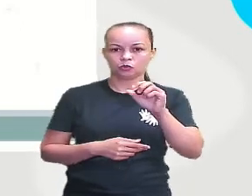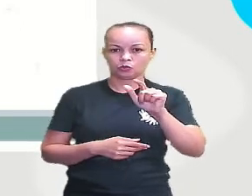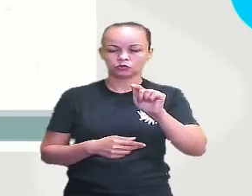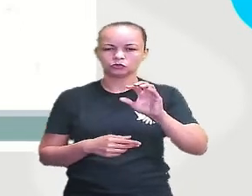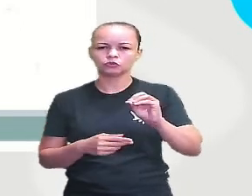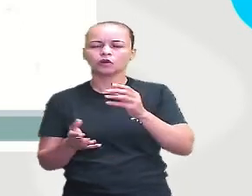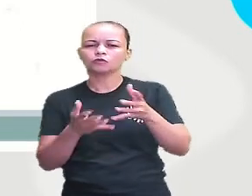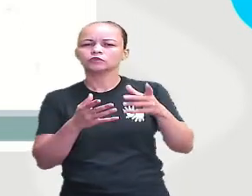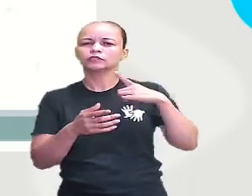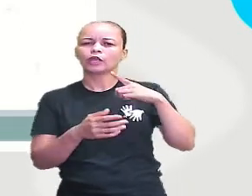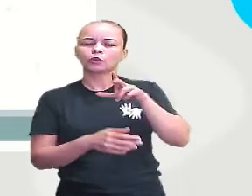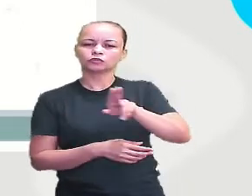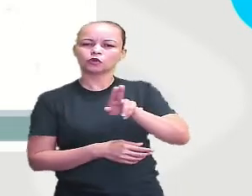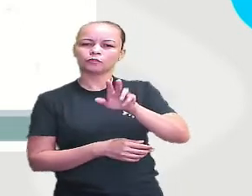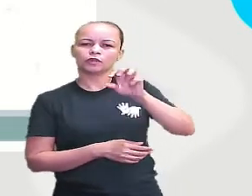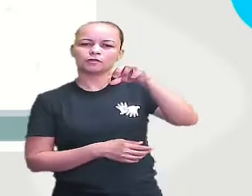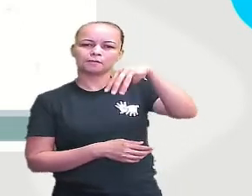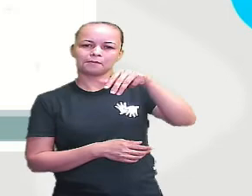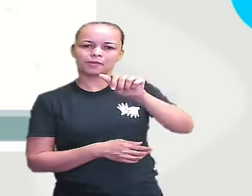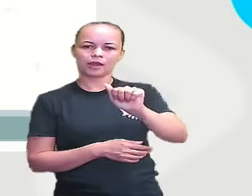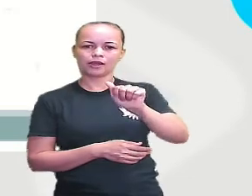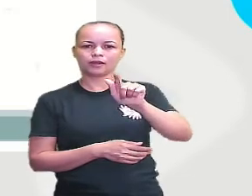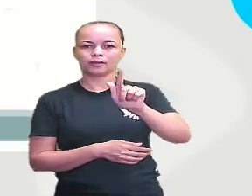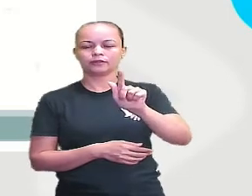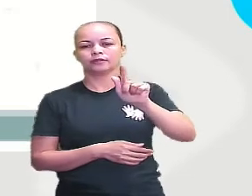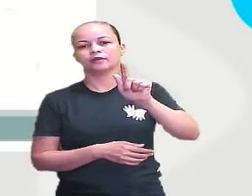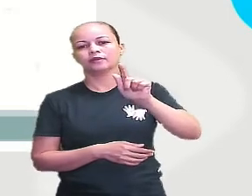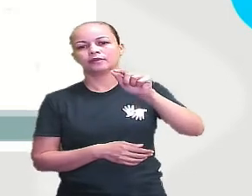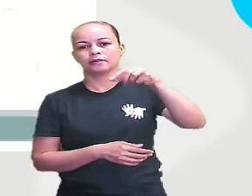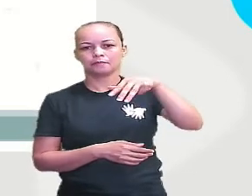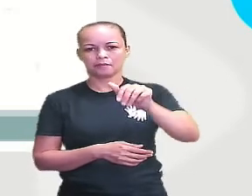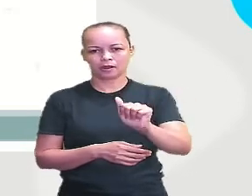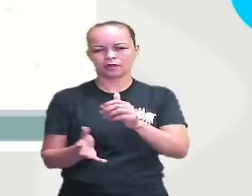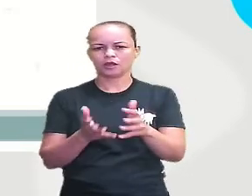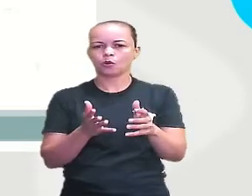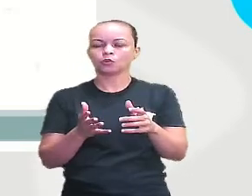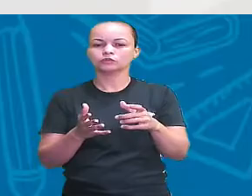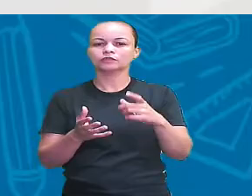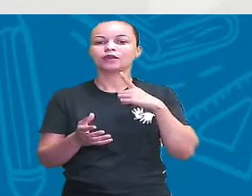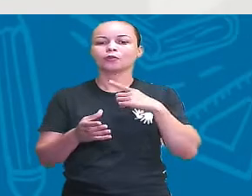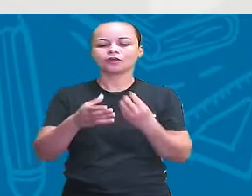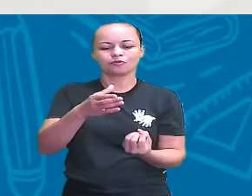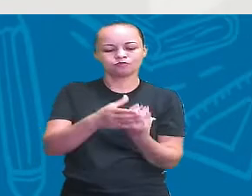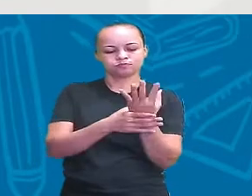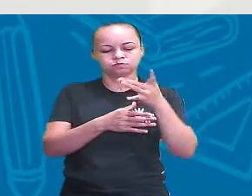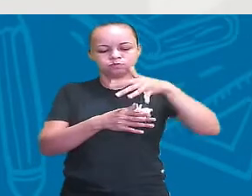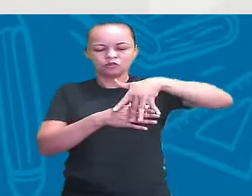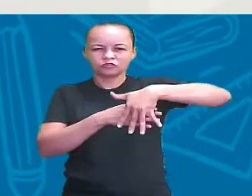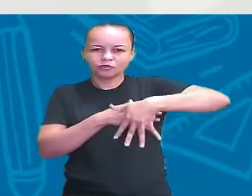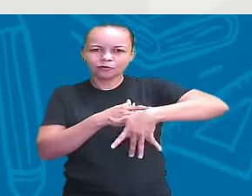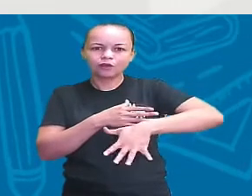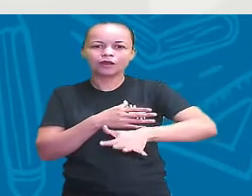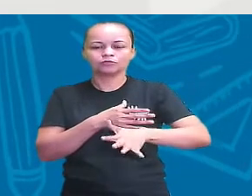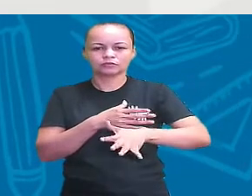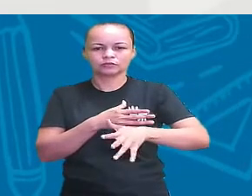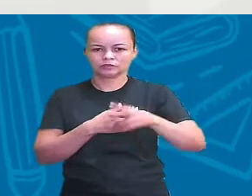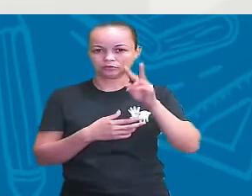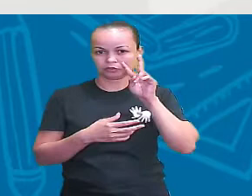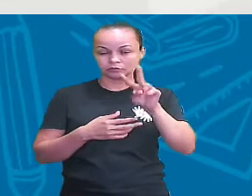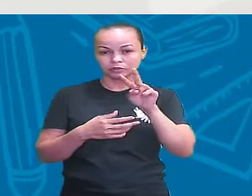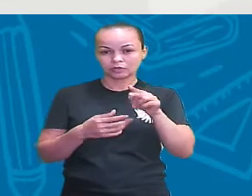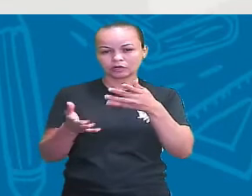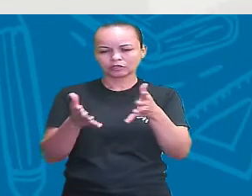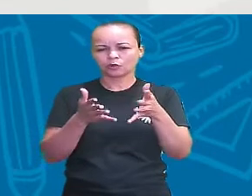né? Onde vai ter uma estrutura que a gente conhece também quando a gente lembra de vulcões. Volta aqui comigo, por favor, produção. Você vai ver que isso aqui tem tudo a ver com coisas que